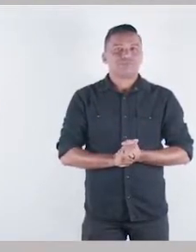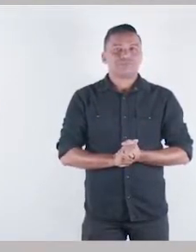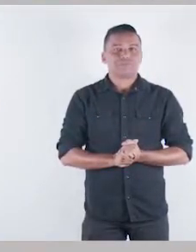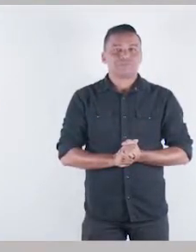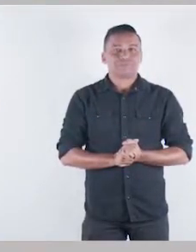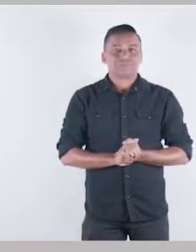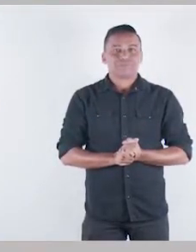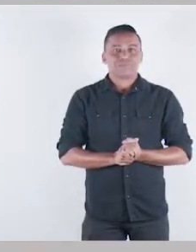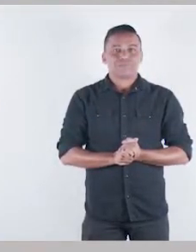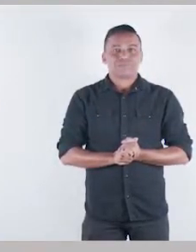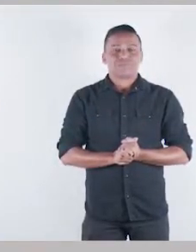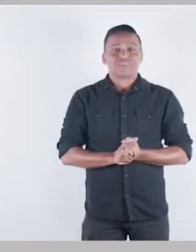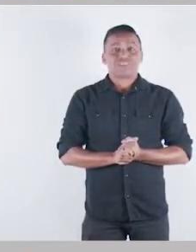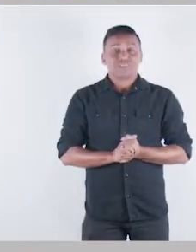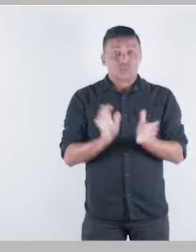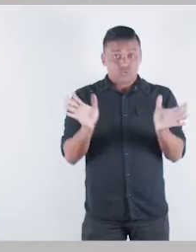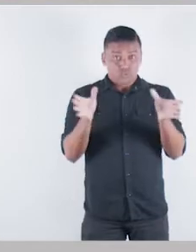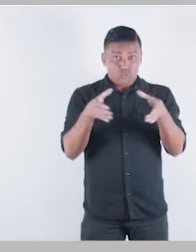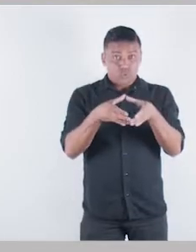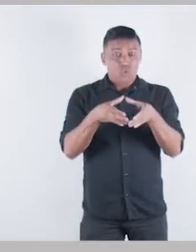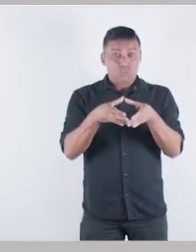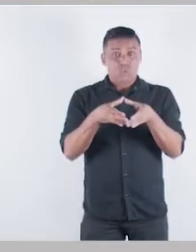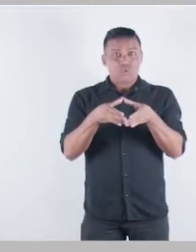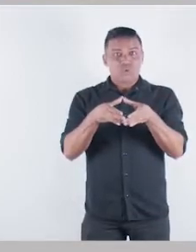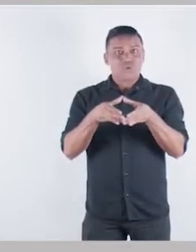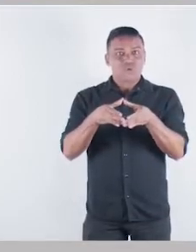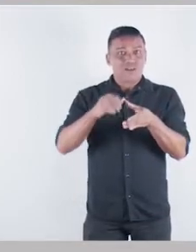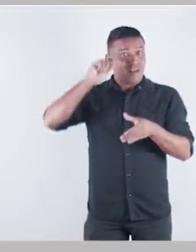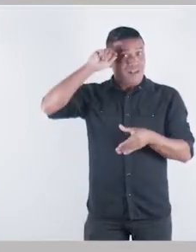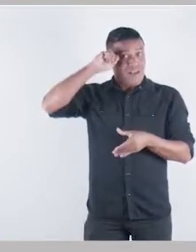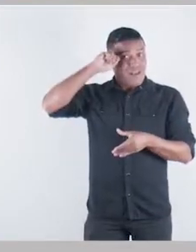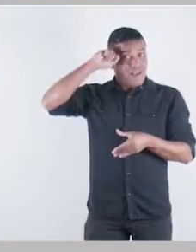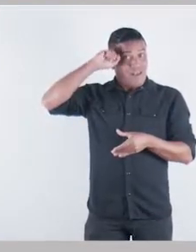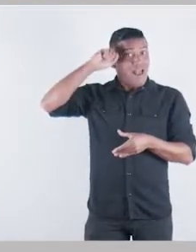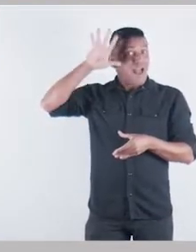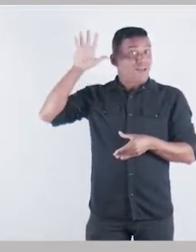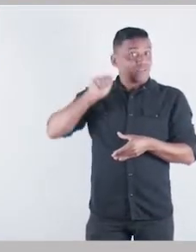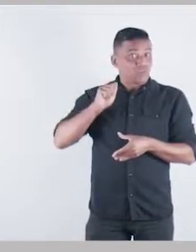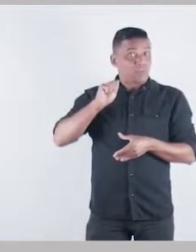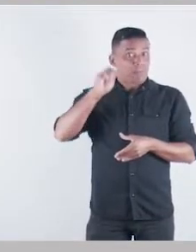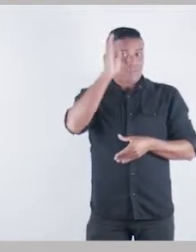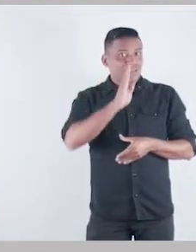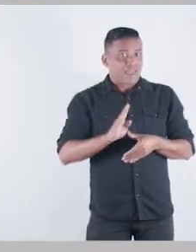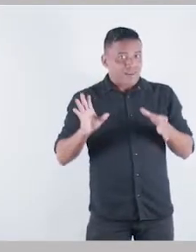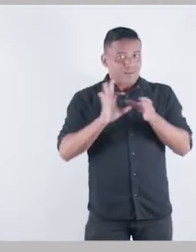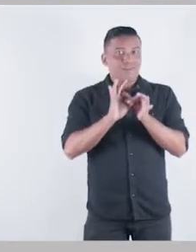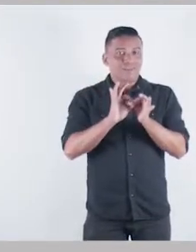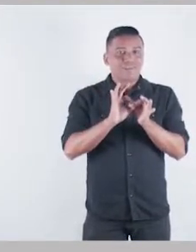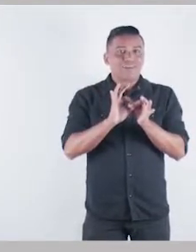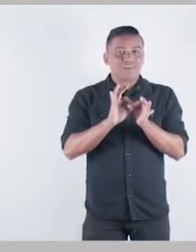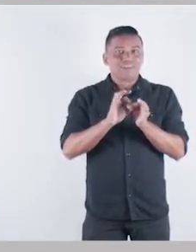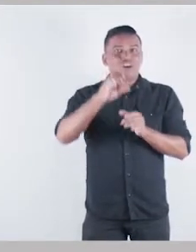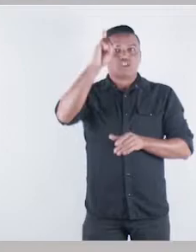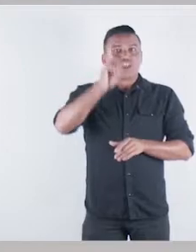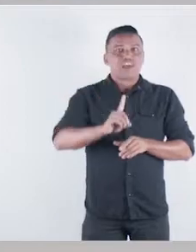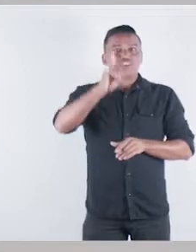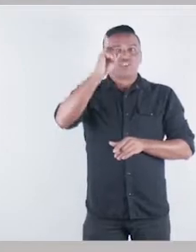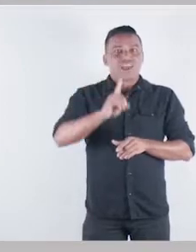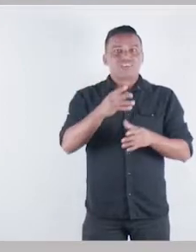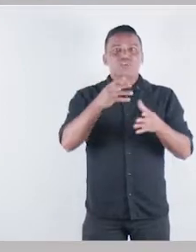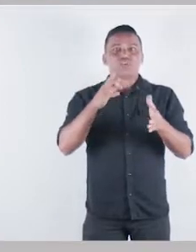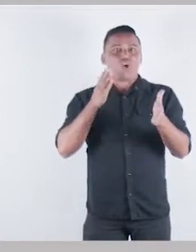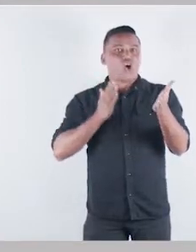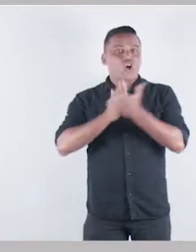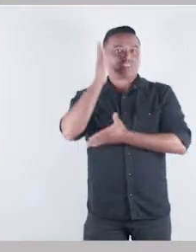a comunidade afro-brasileira oferiu mais direitos do que nos 300 e